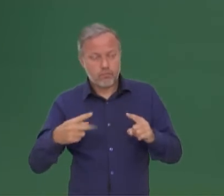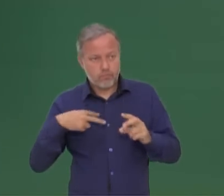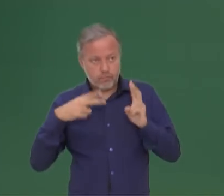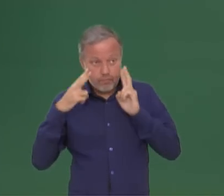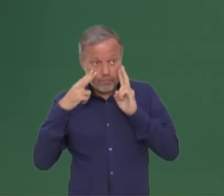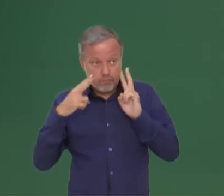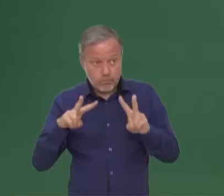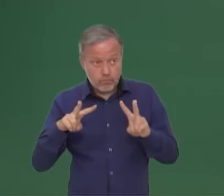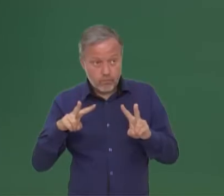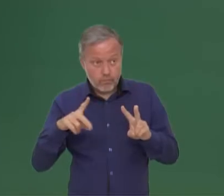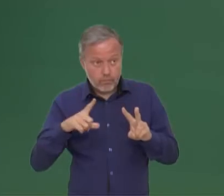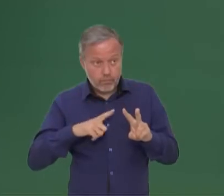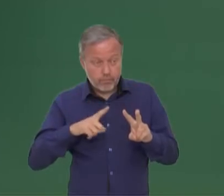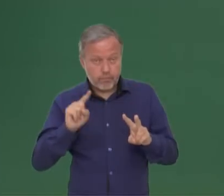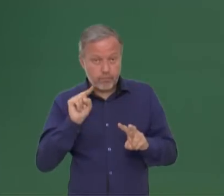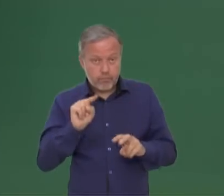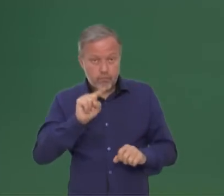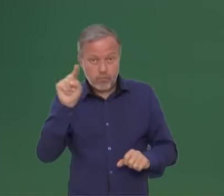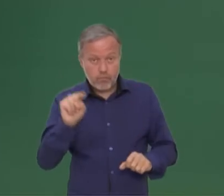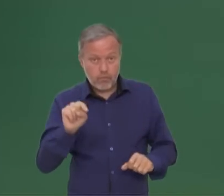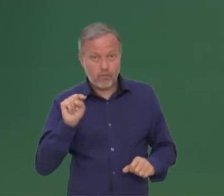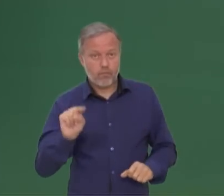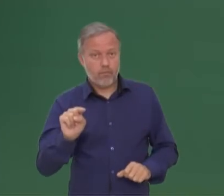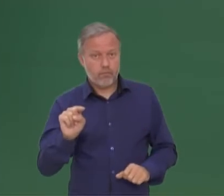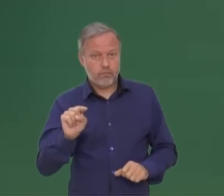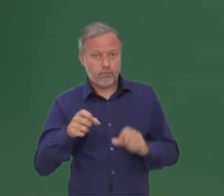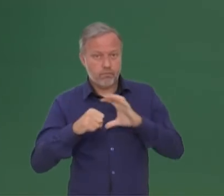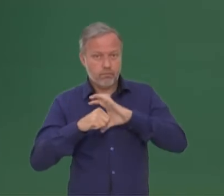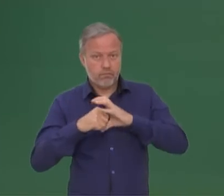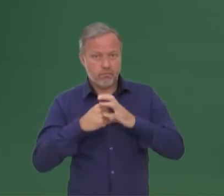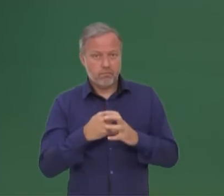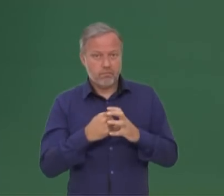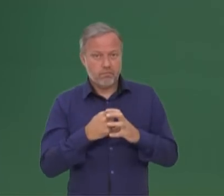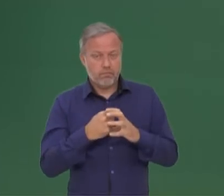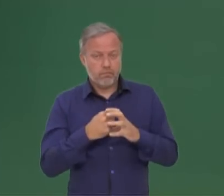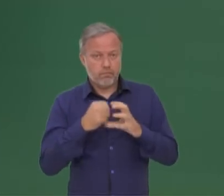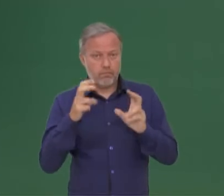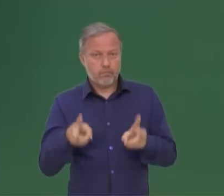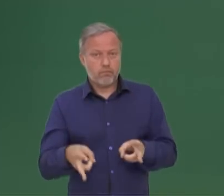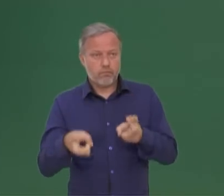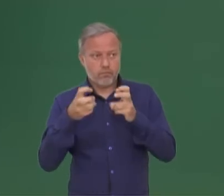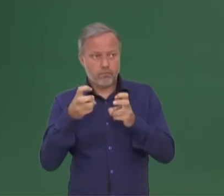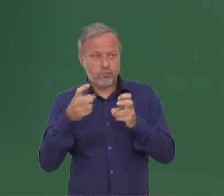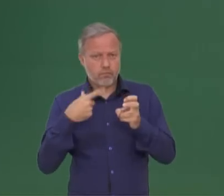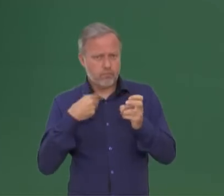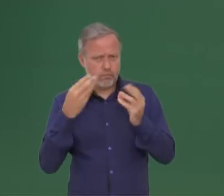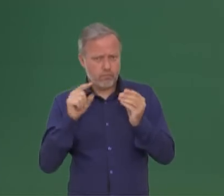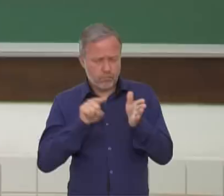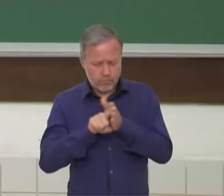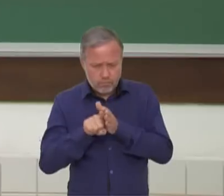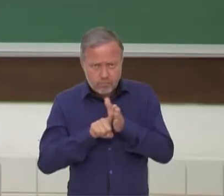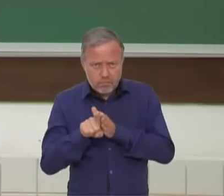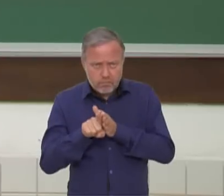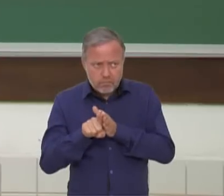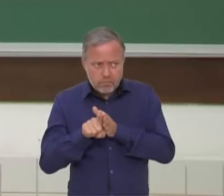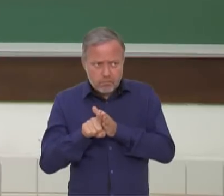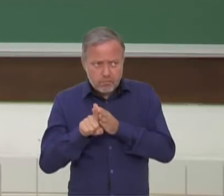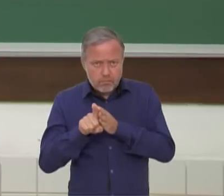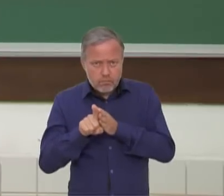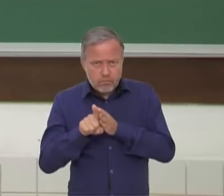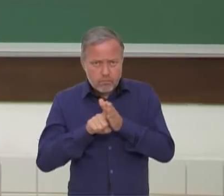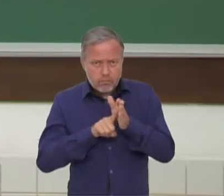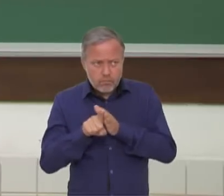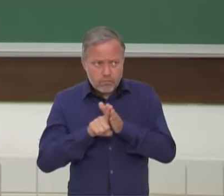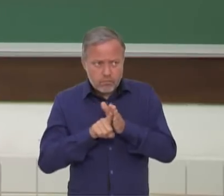chegamos aqui, olha o ponto de interrogação que eu coloco, o vírus. Então vocês perceberam que muitos pesquisadores,